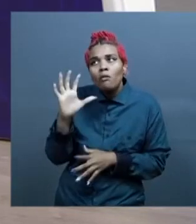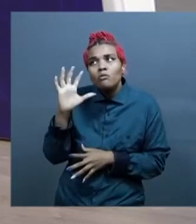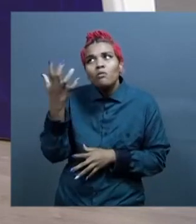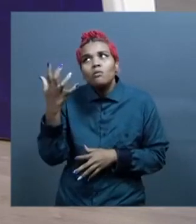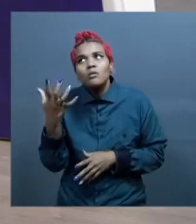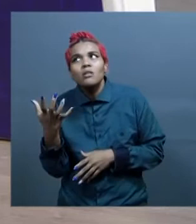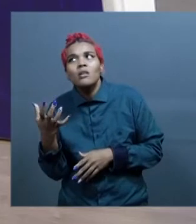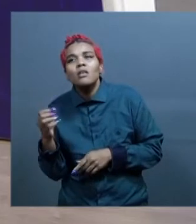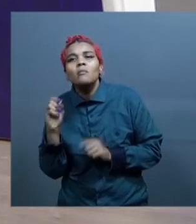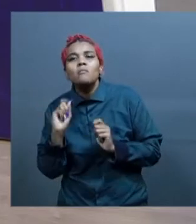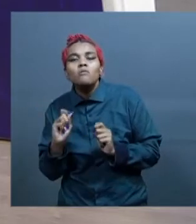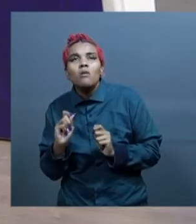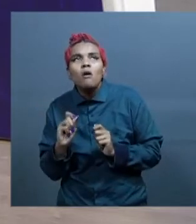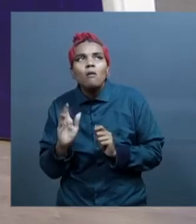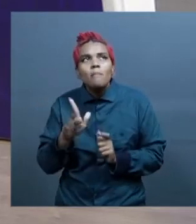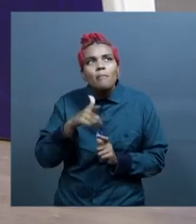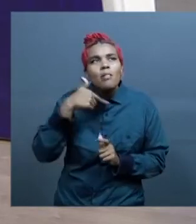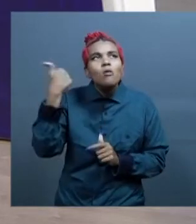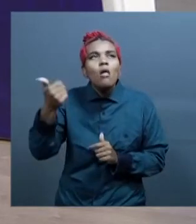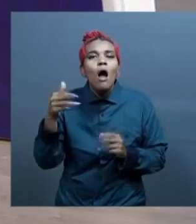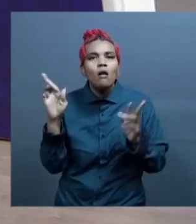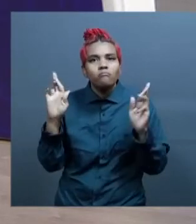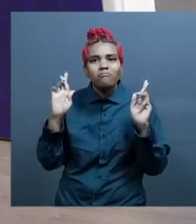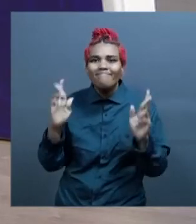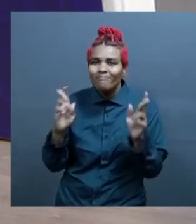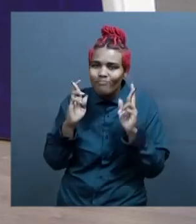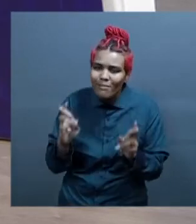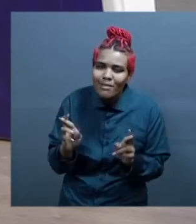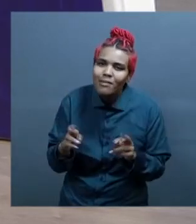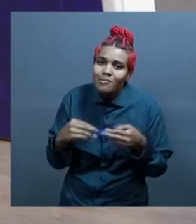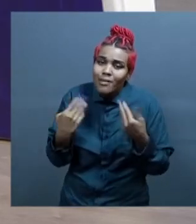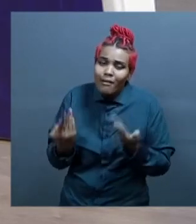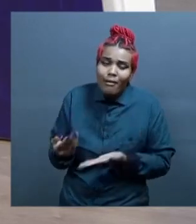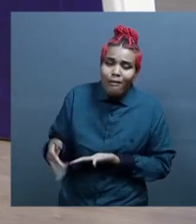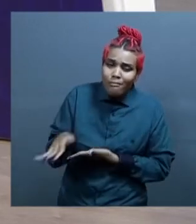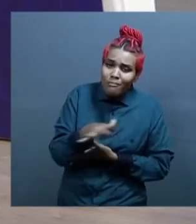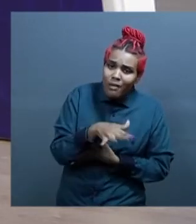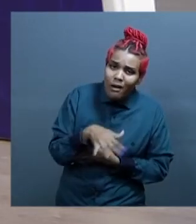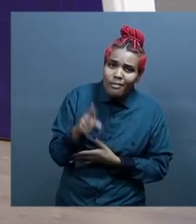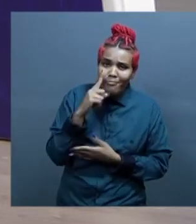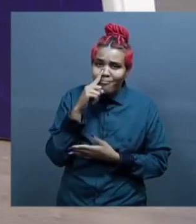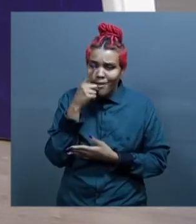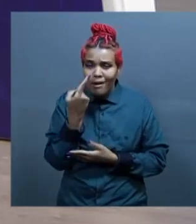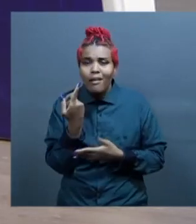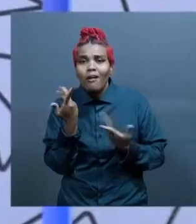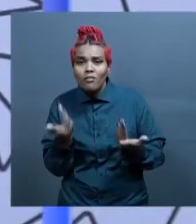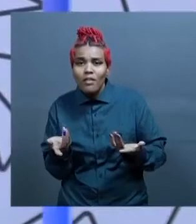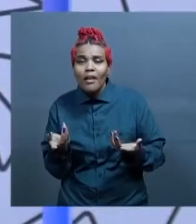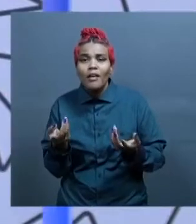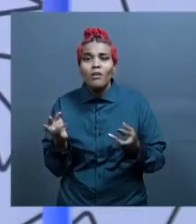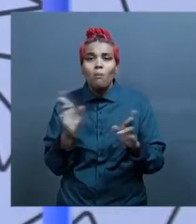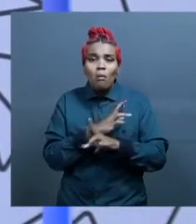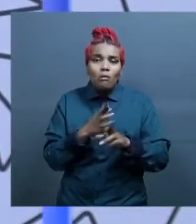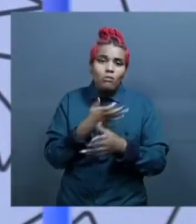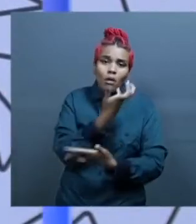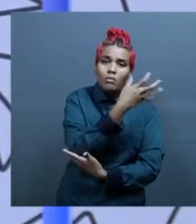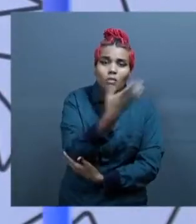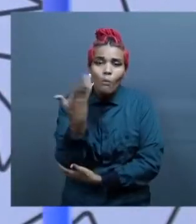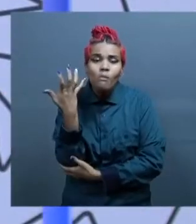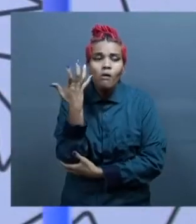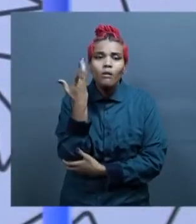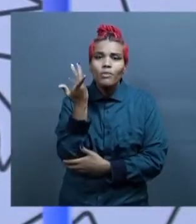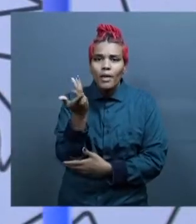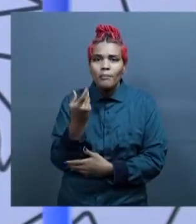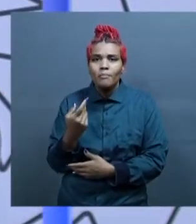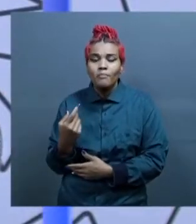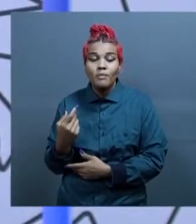possível ter esperança quando se trata dessas questões tão graves que são relacionados ao meio ambiente sim não só por si um processo de